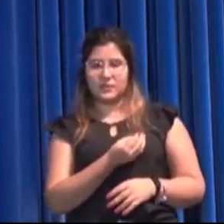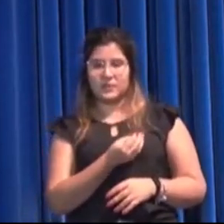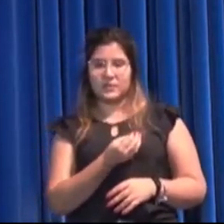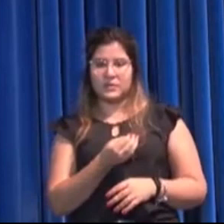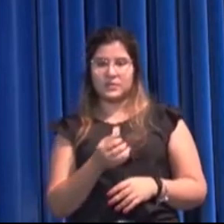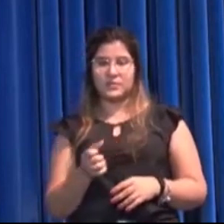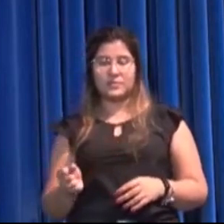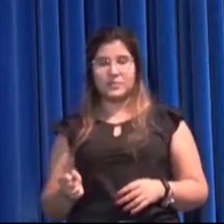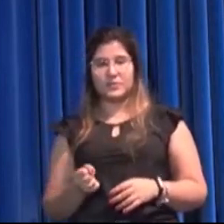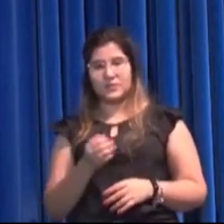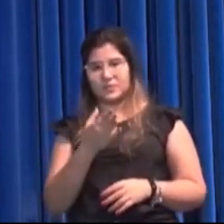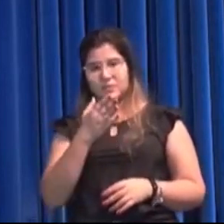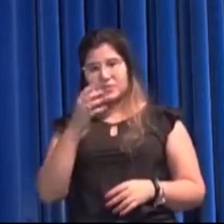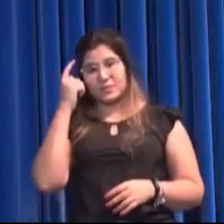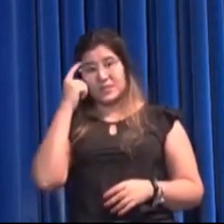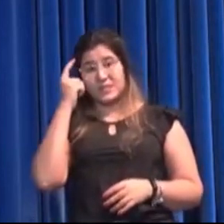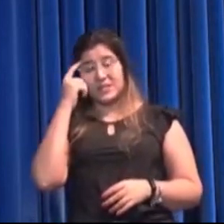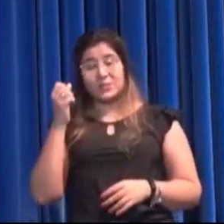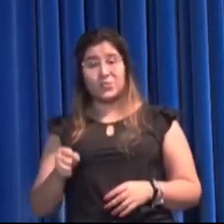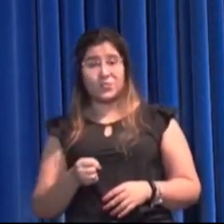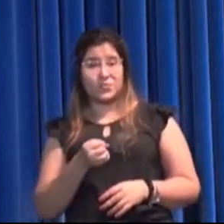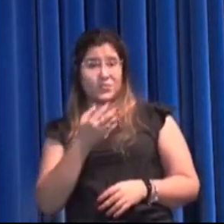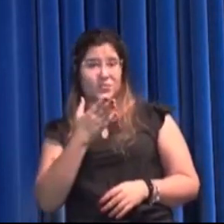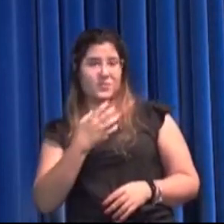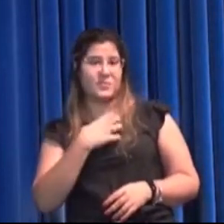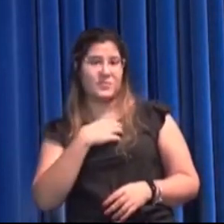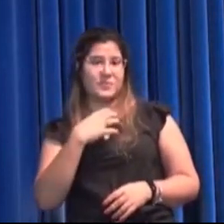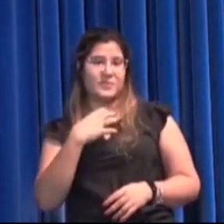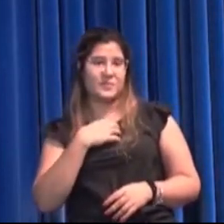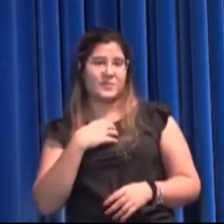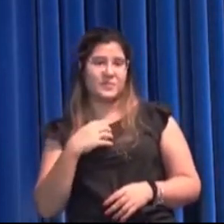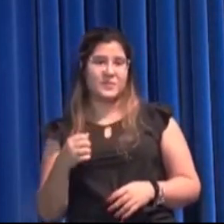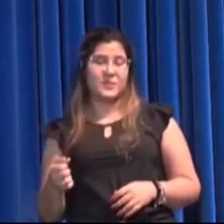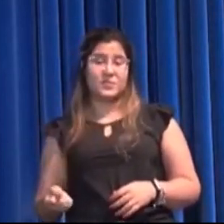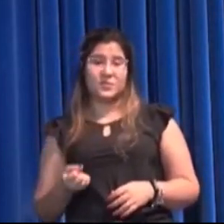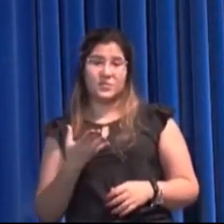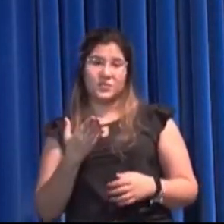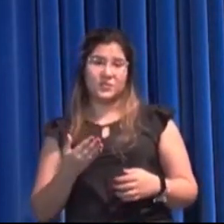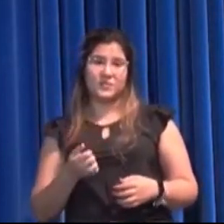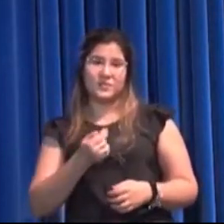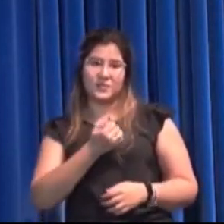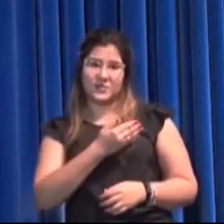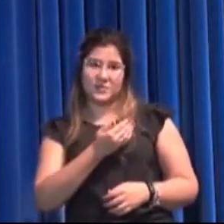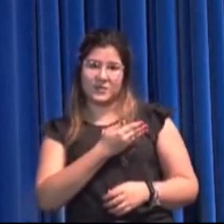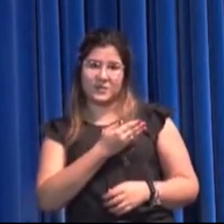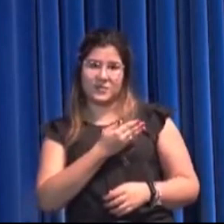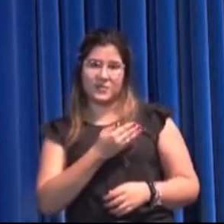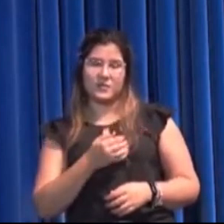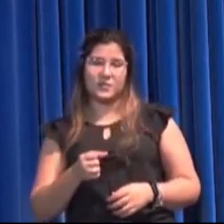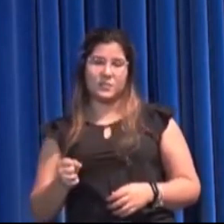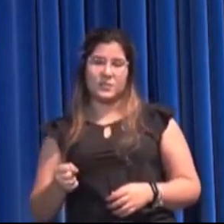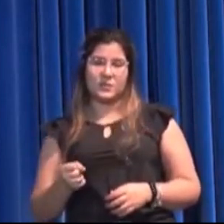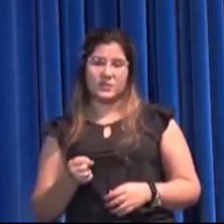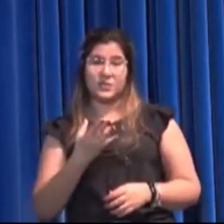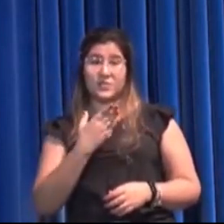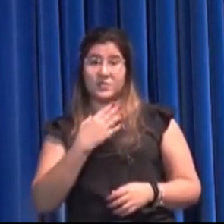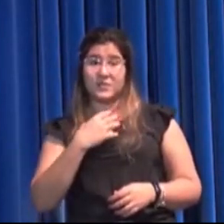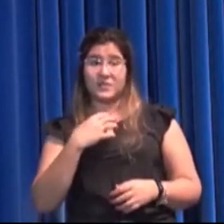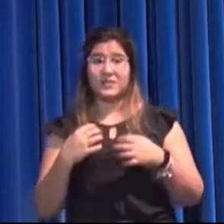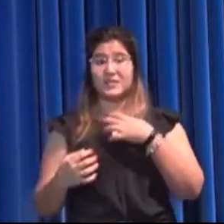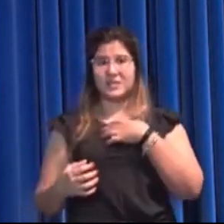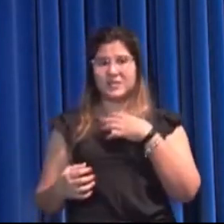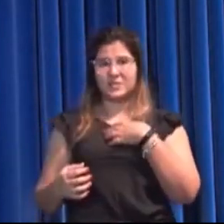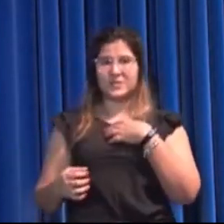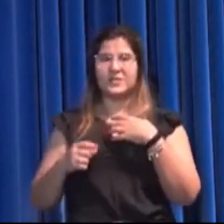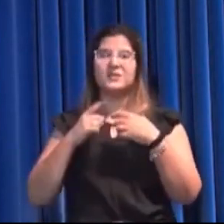é um novo comportamento, é um novo coração, é uma nova atitude, é o desejo